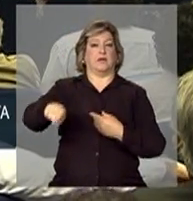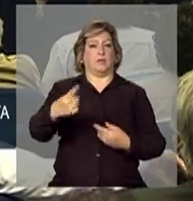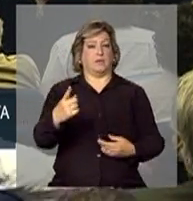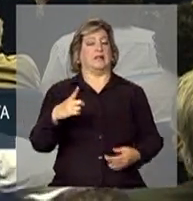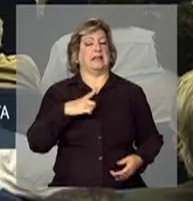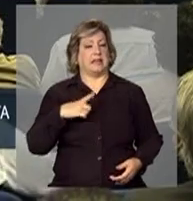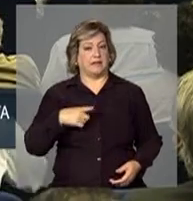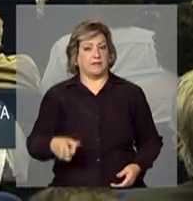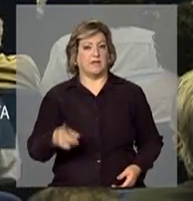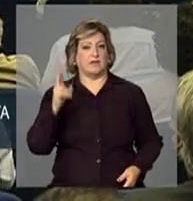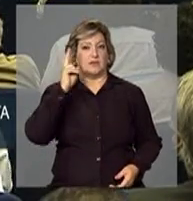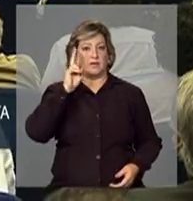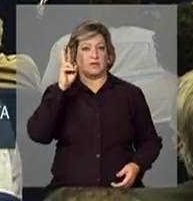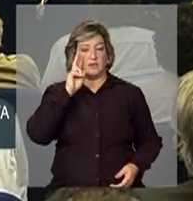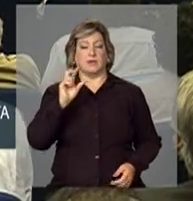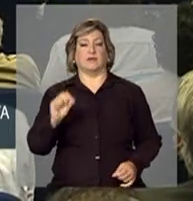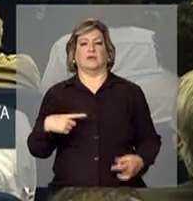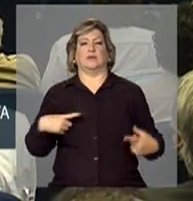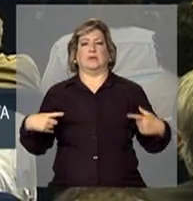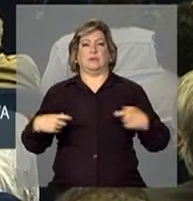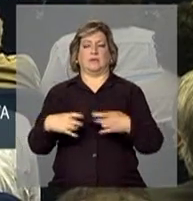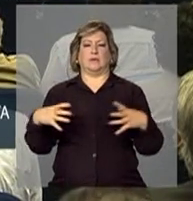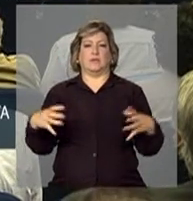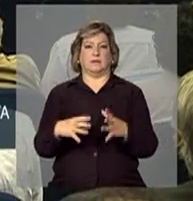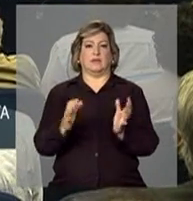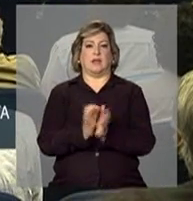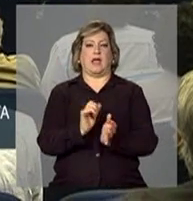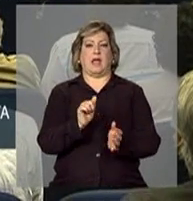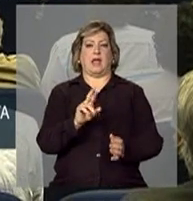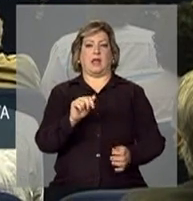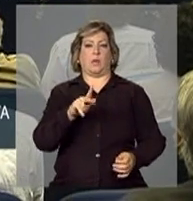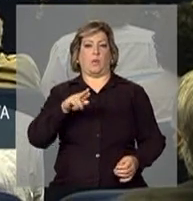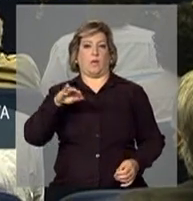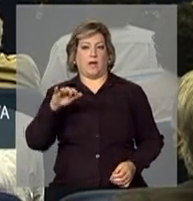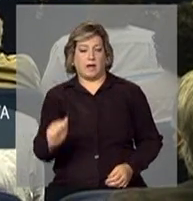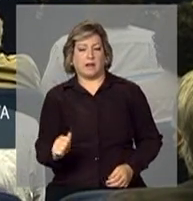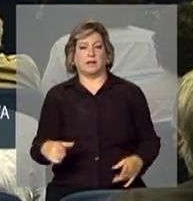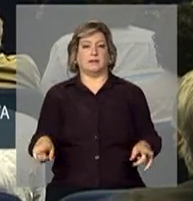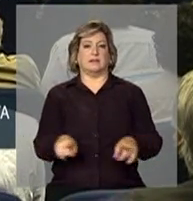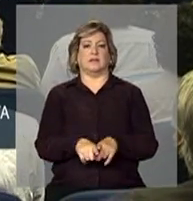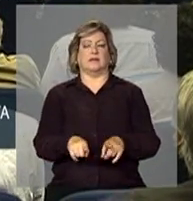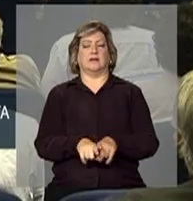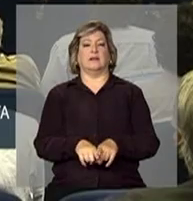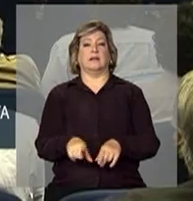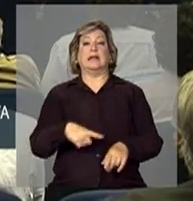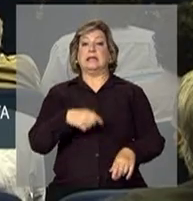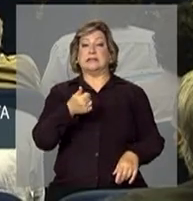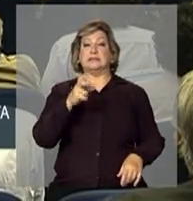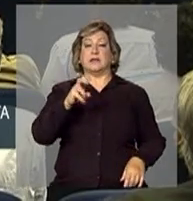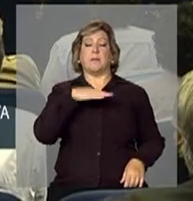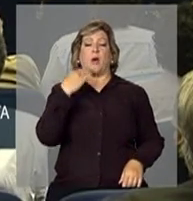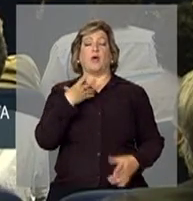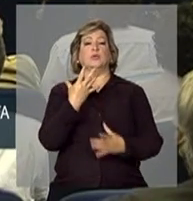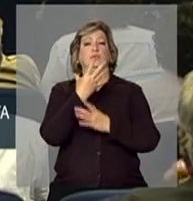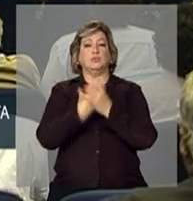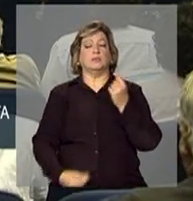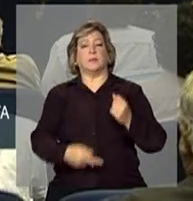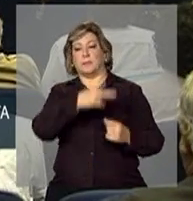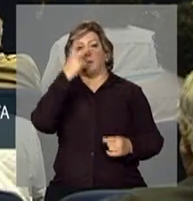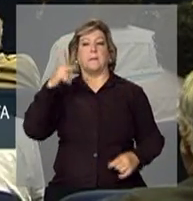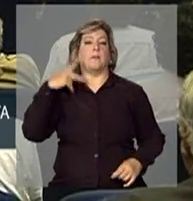teve o foco da guerrilha do Molipo e a guerrilha do Araguaia. Ou seja, além disso, 15 mortes e desaparecidos